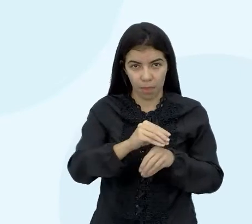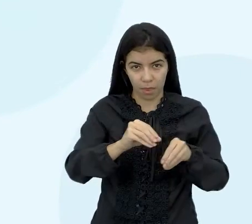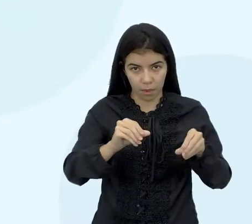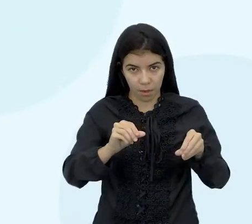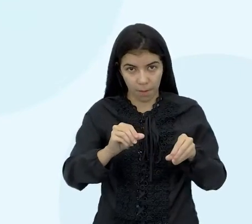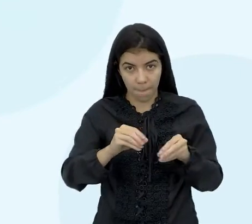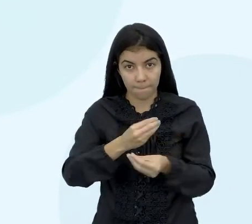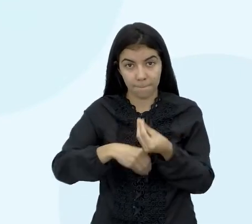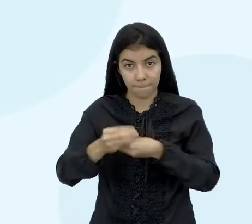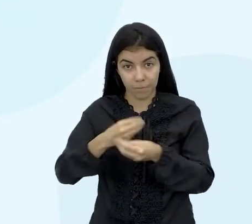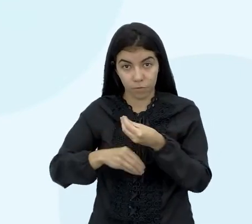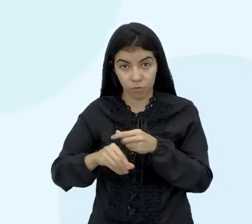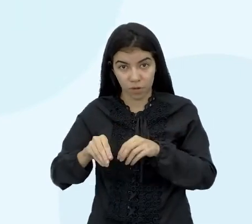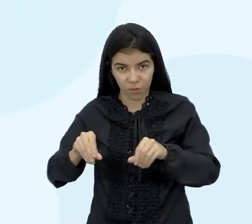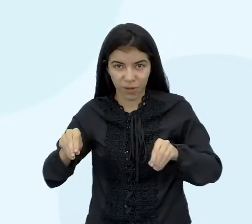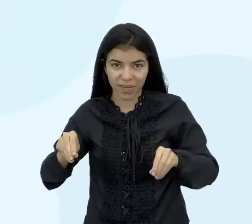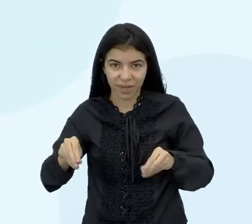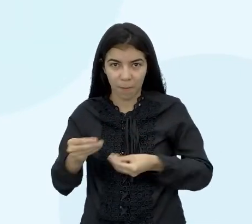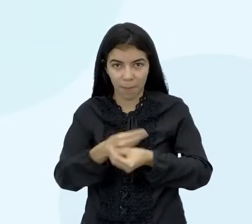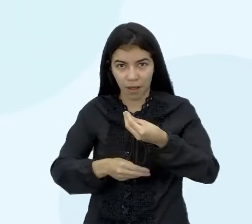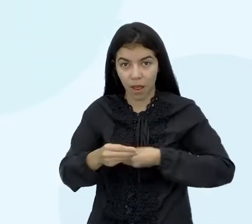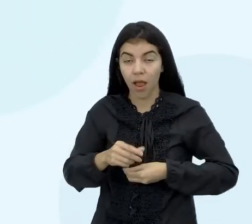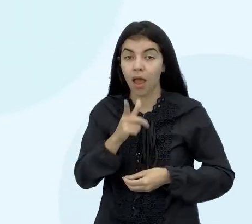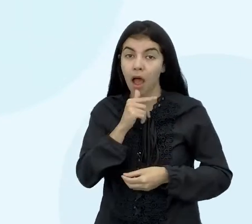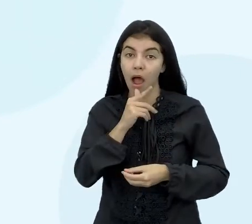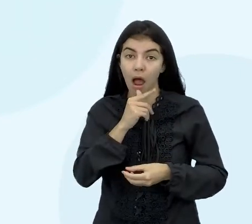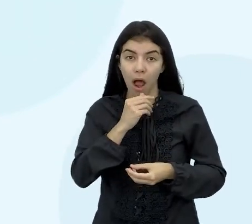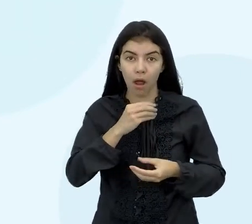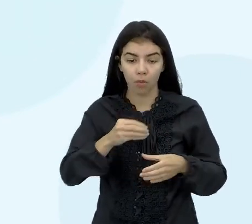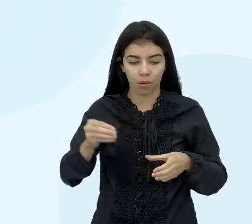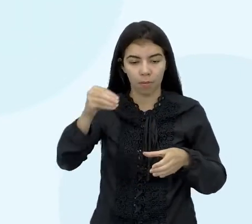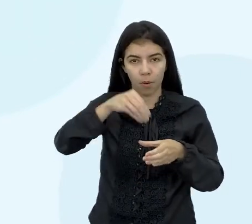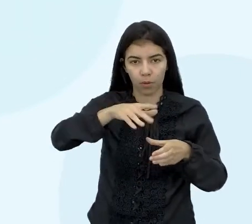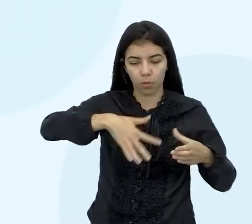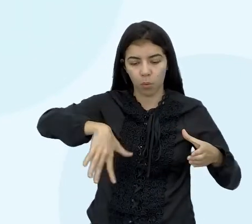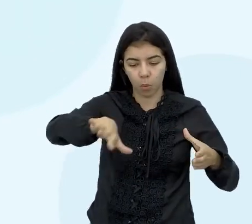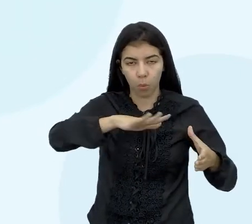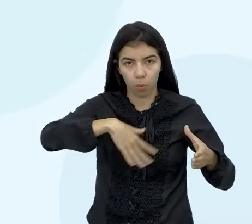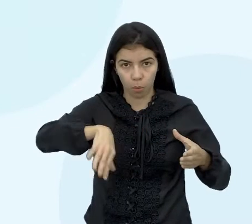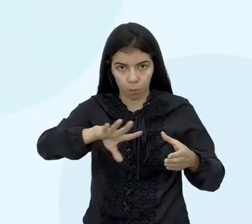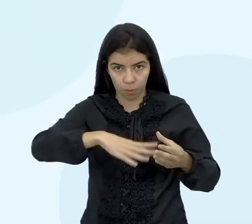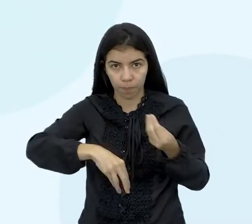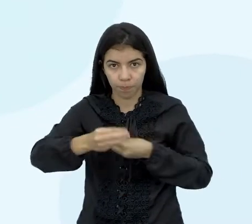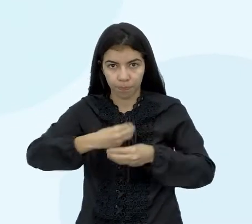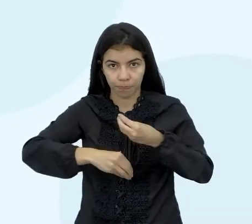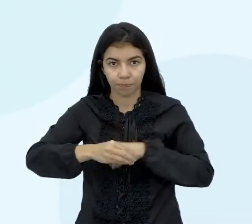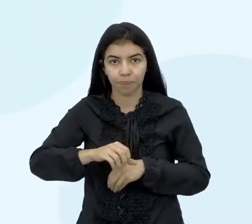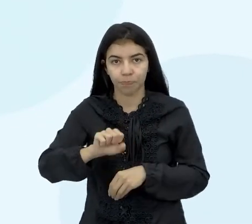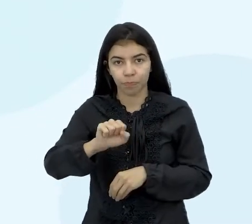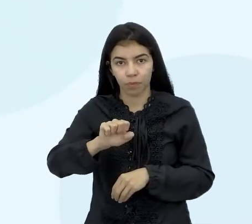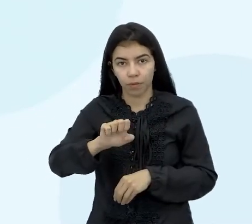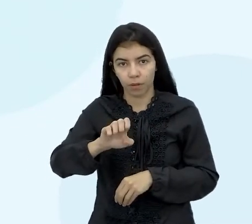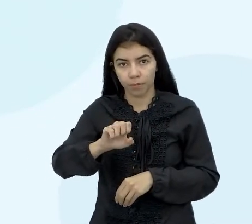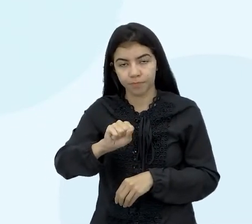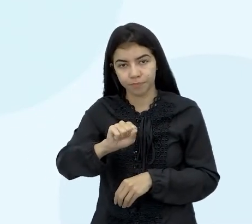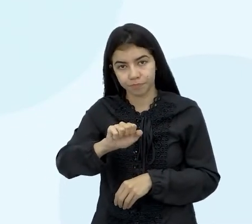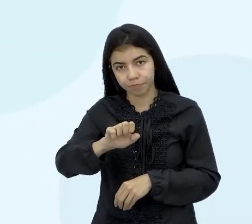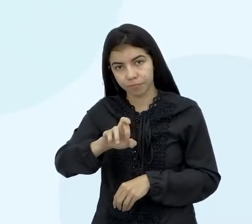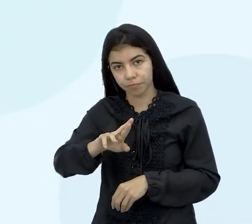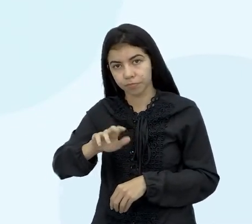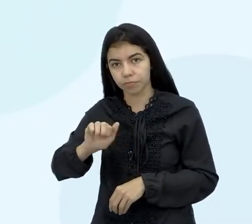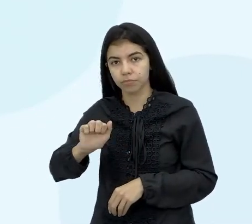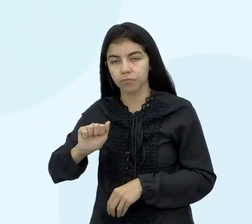Coloca água, por exemplo, que vai ser o líquido que vai fazer a diferença. E aí, a serragem, ela tem